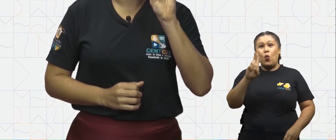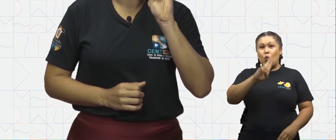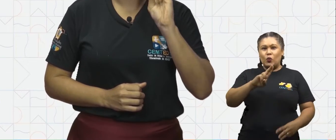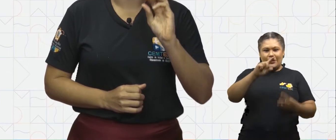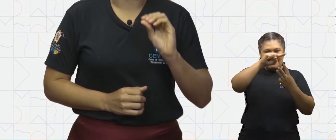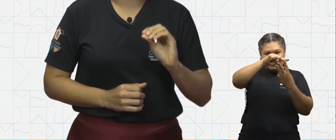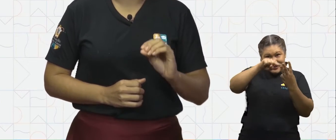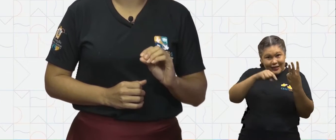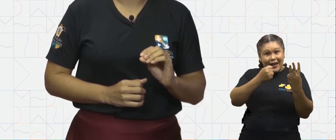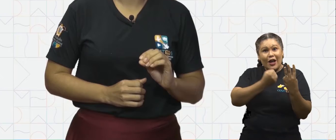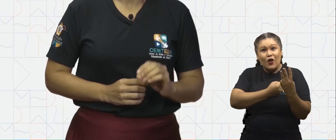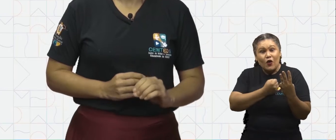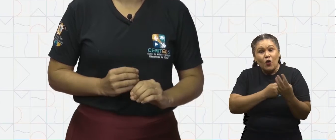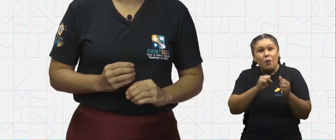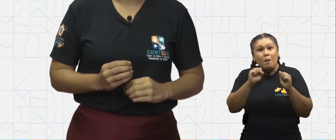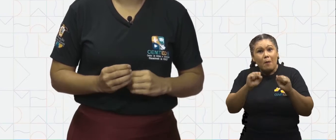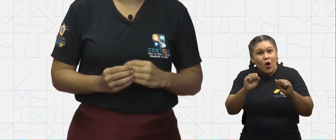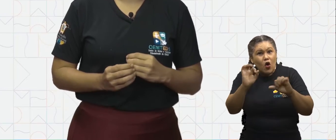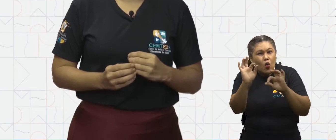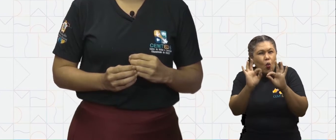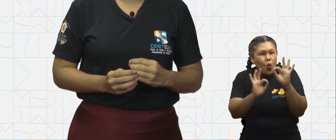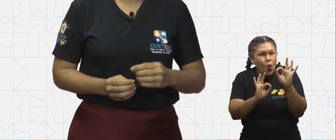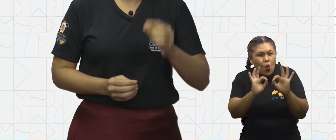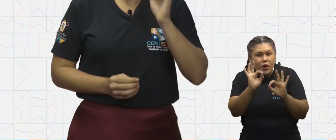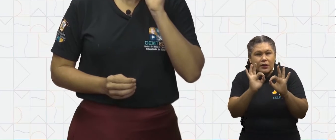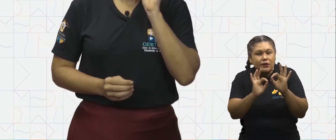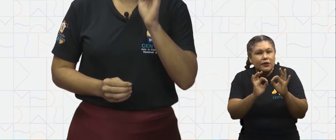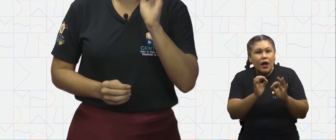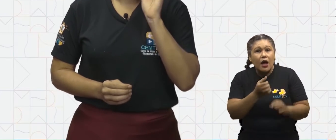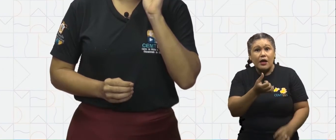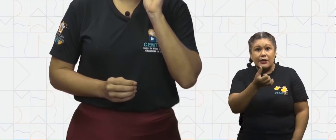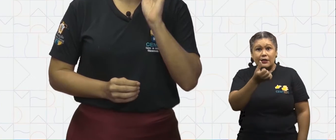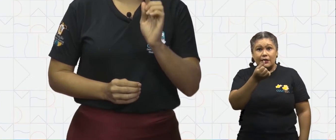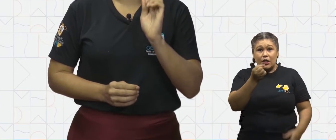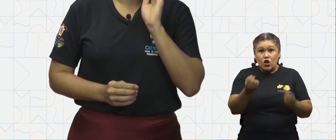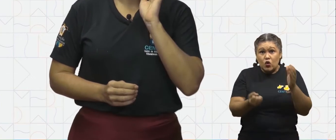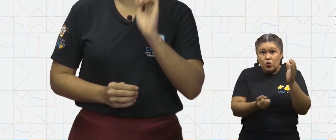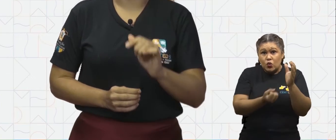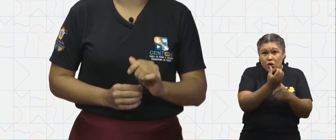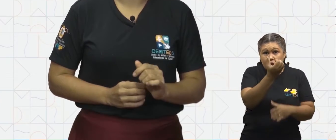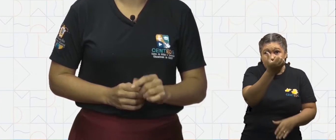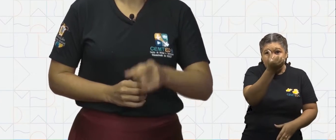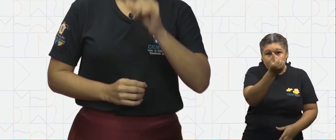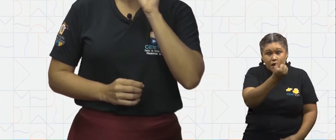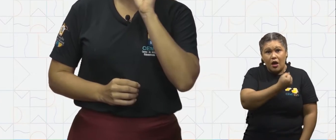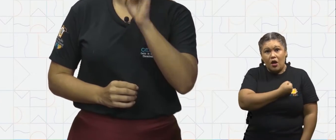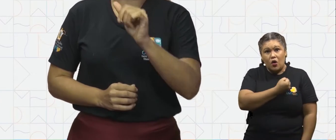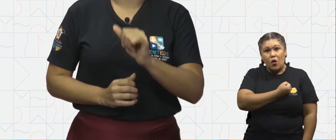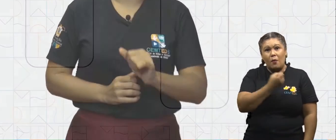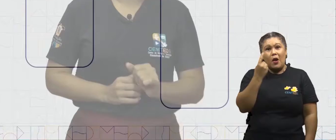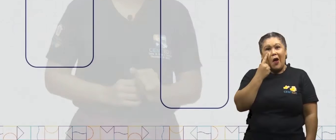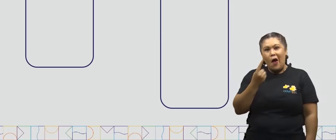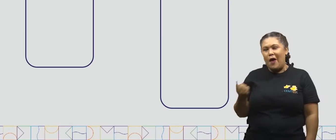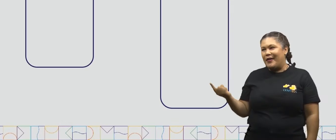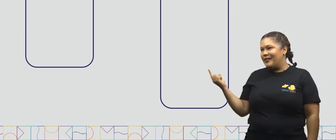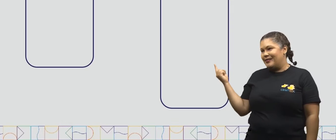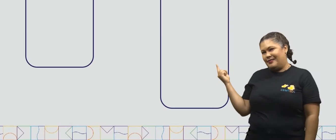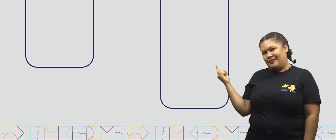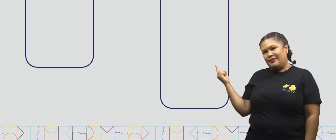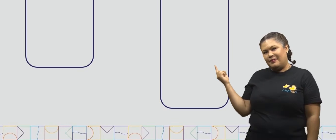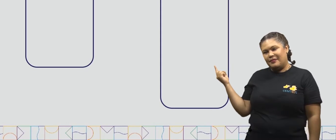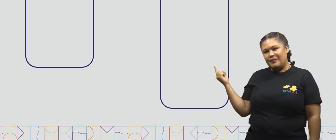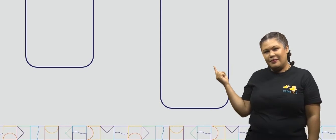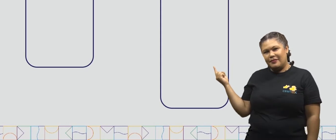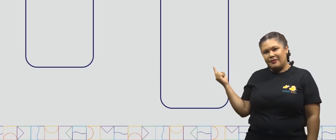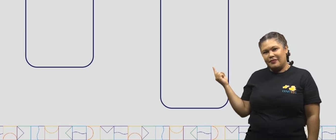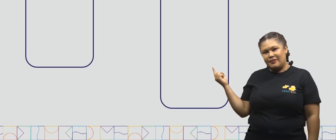esses 3 algarismos, podemos formar 6 novos números, que são, nós temos